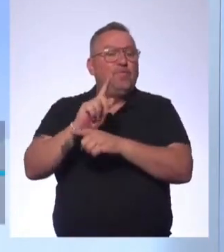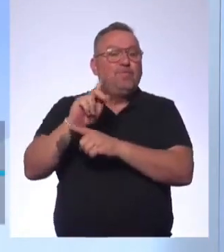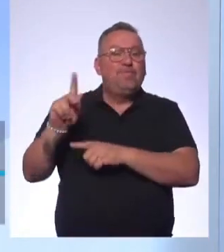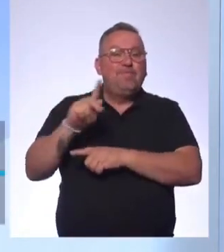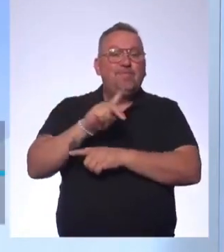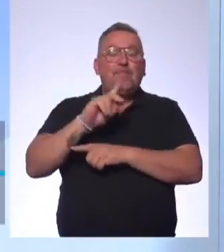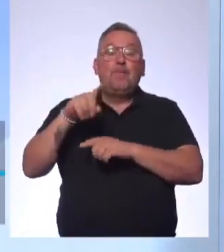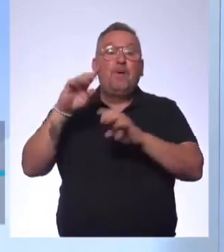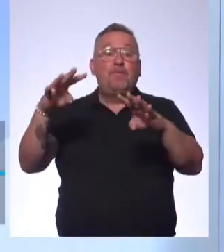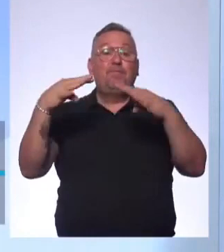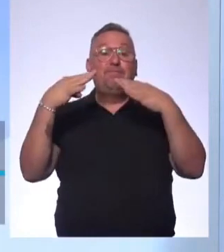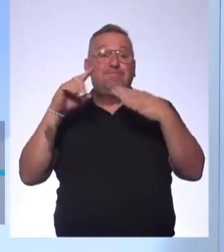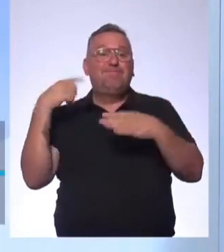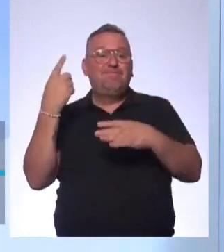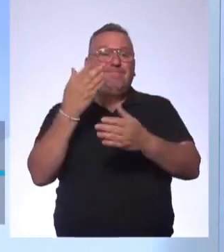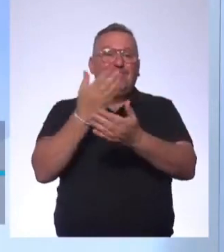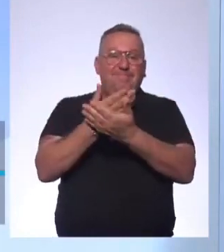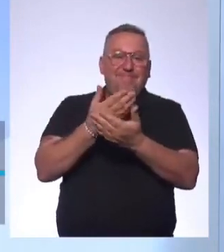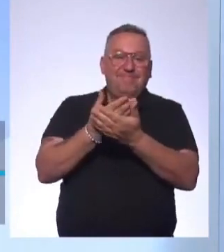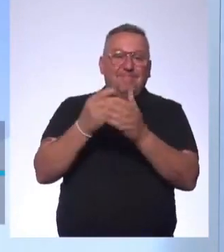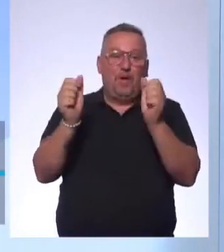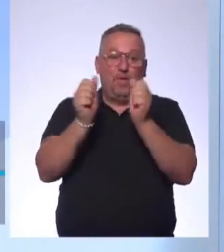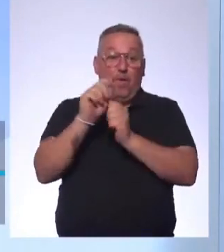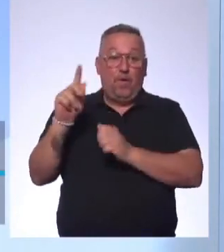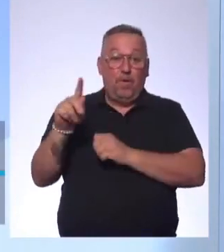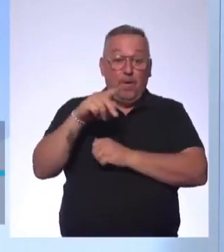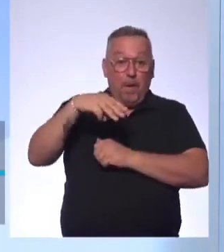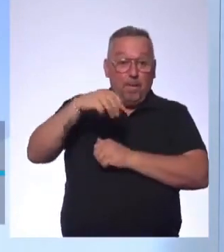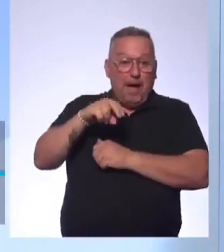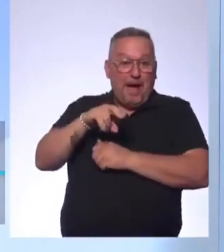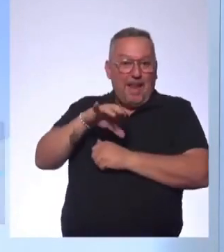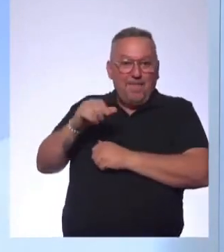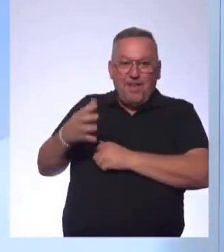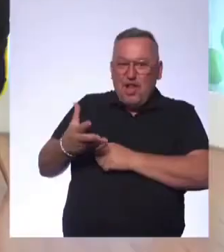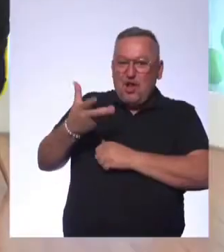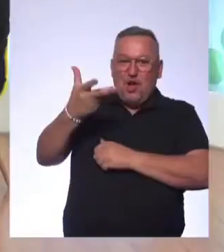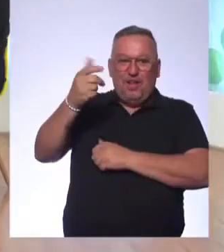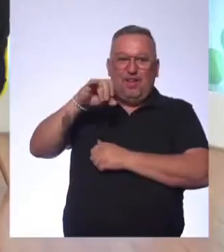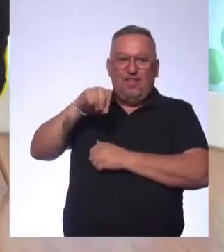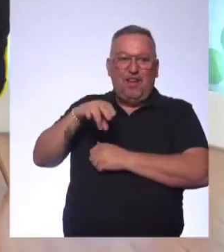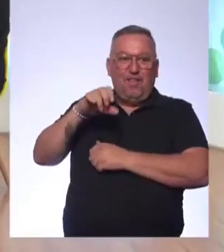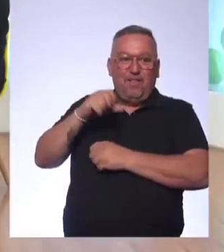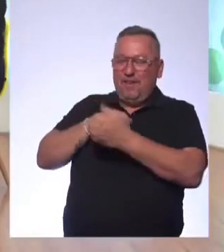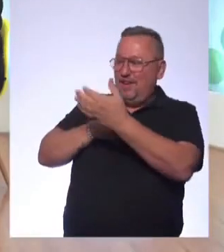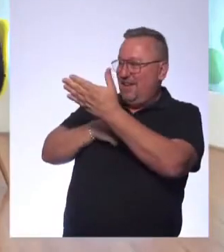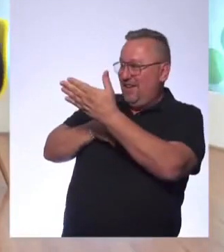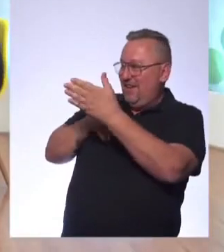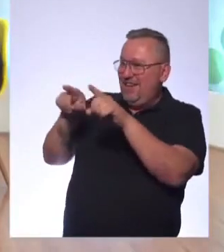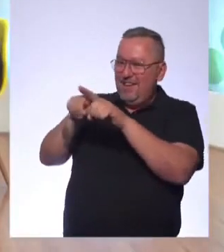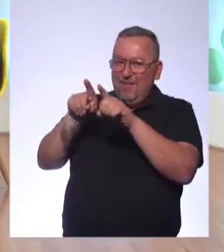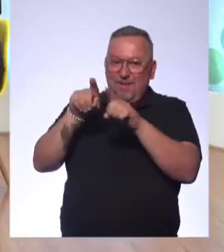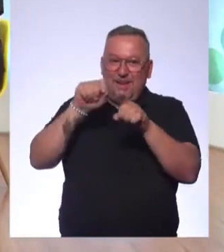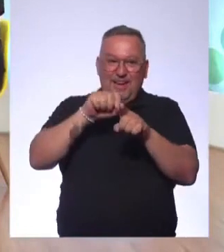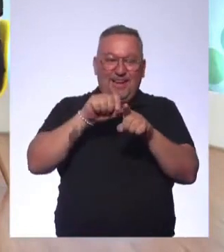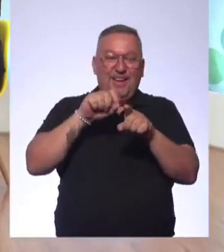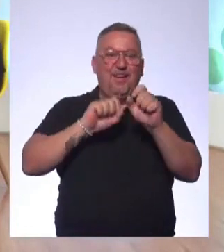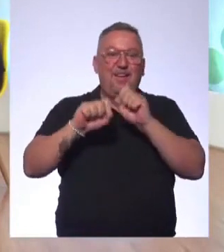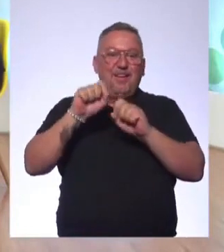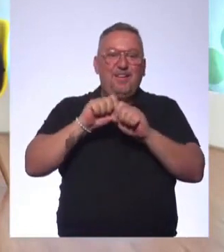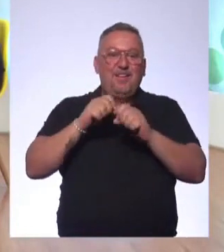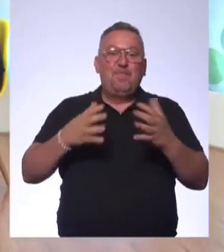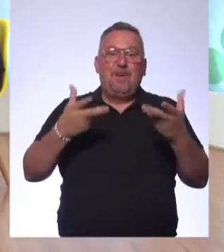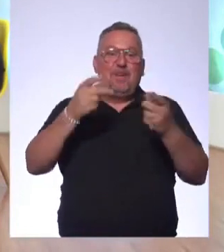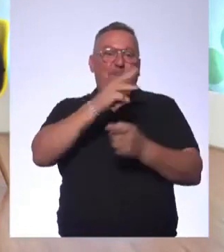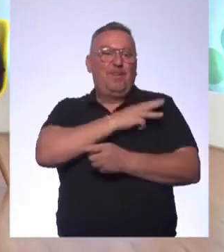professores, quem mais estiver assistindo a nossa aula. Ao meu lado temos aqui a maravilhosa da Jennifer, né? E aqui nas Libras, o incrível